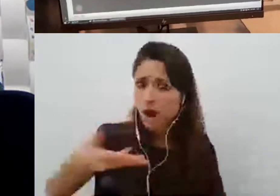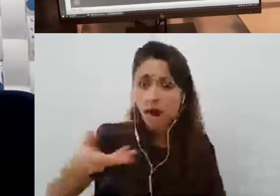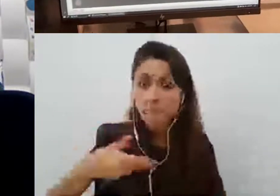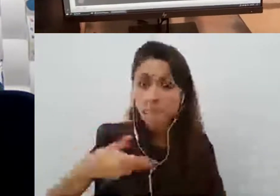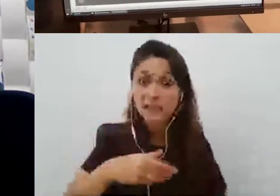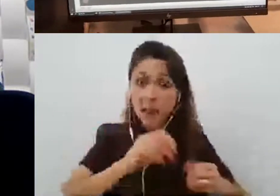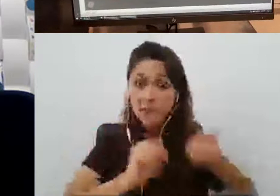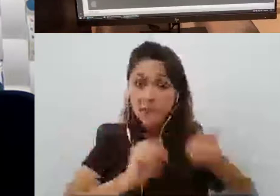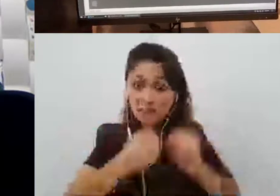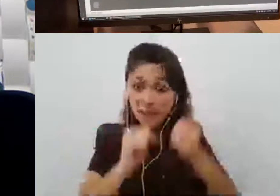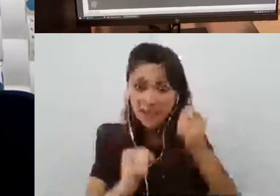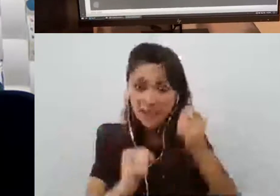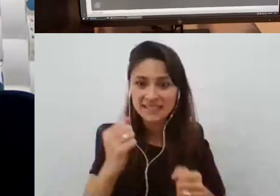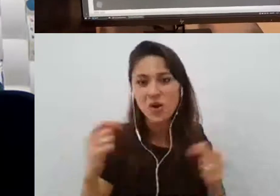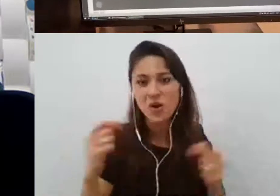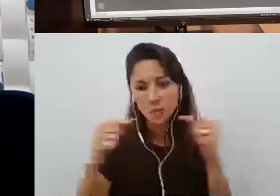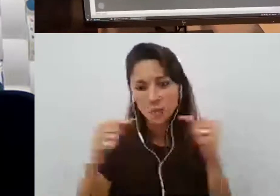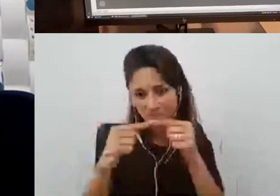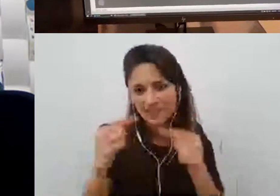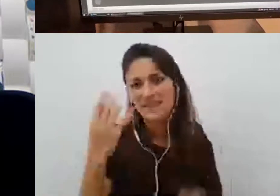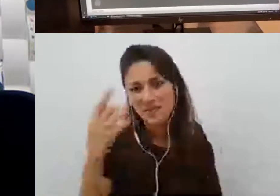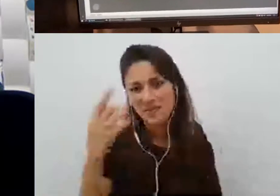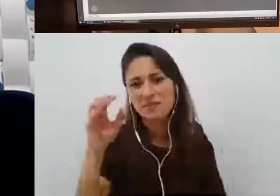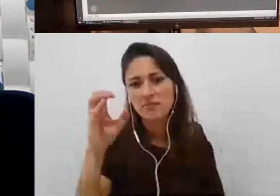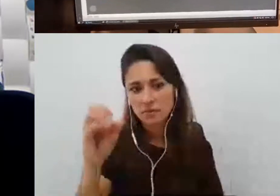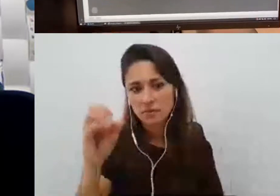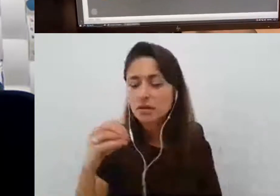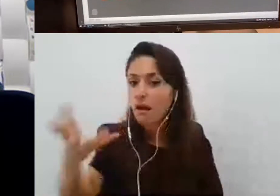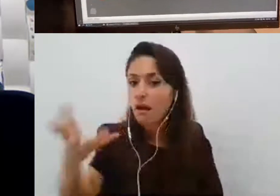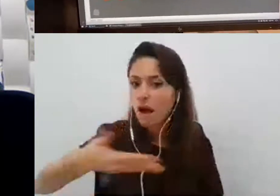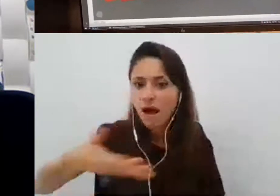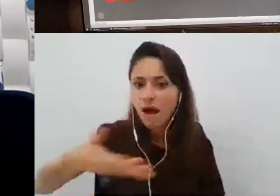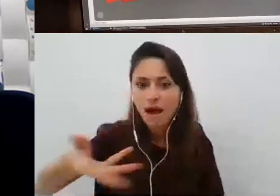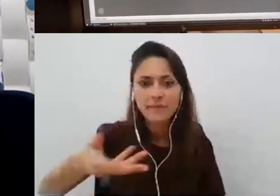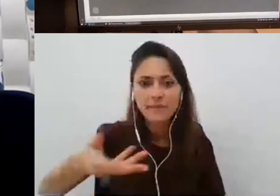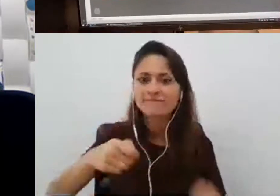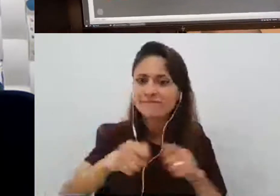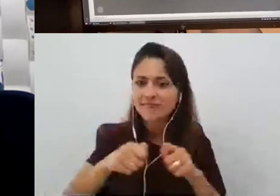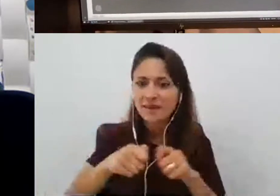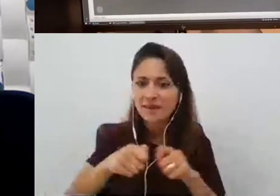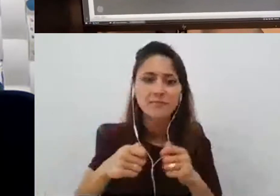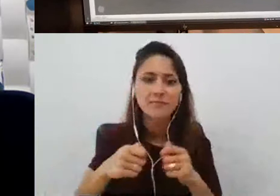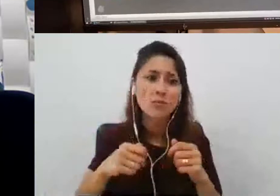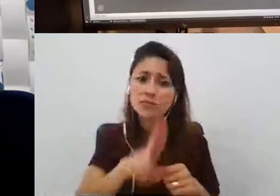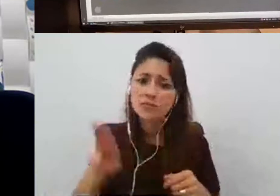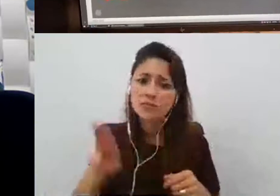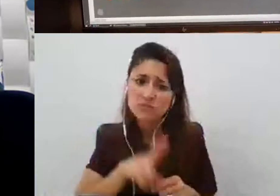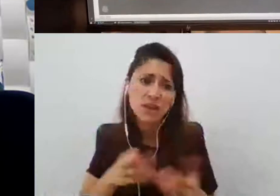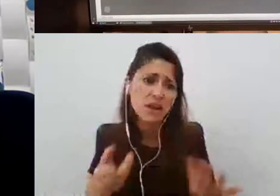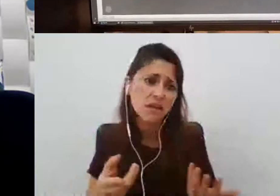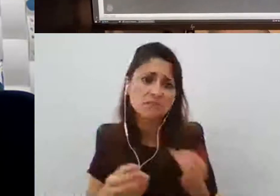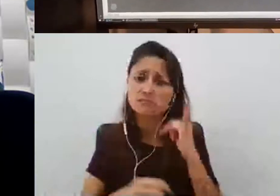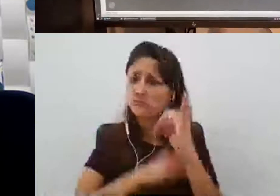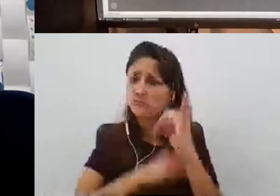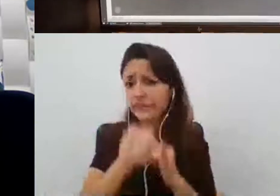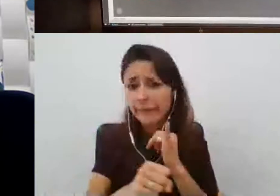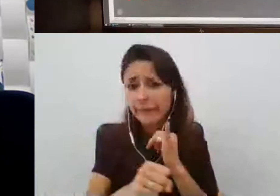indústria 4.0, aplicando as ferramentas de internet das coisas, IoT, de design,